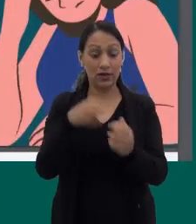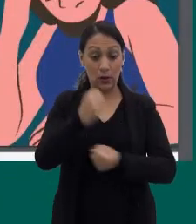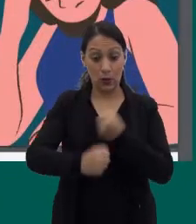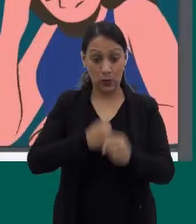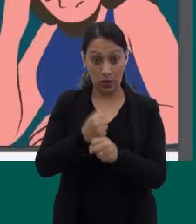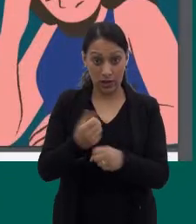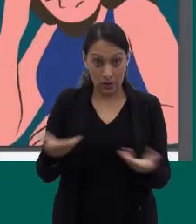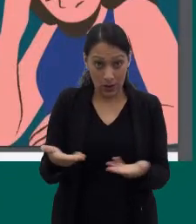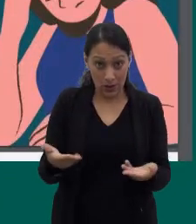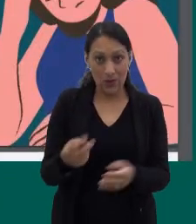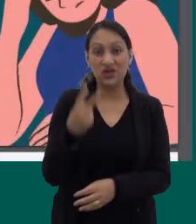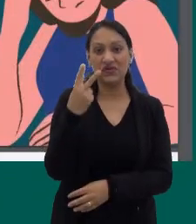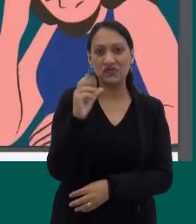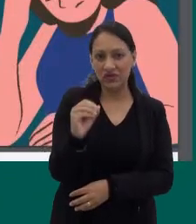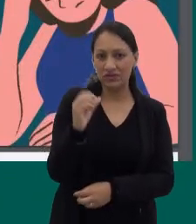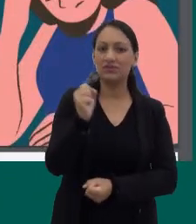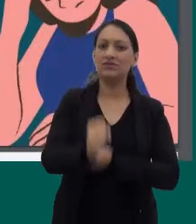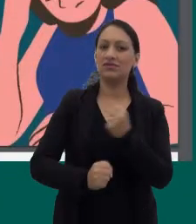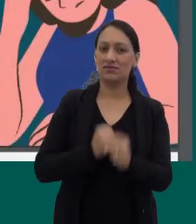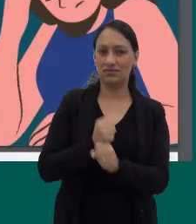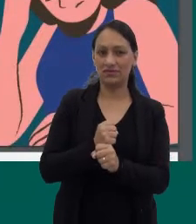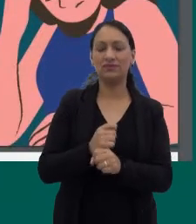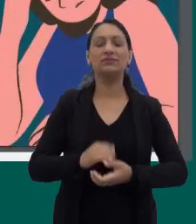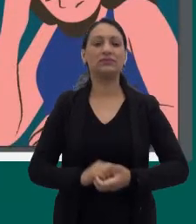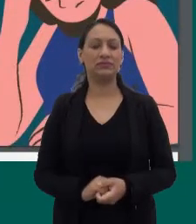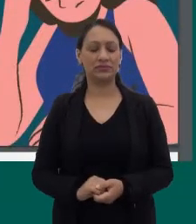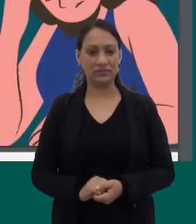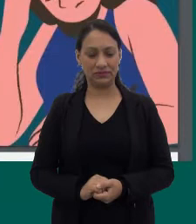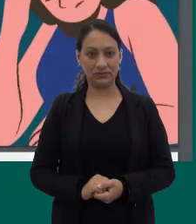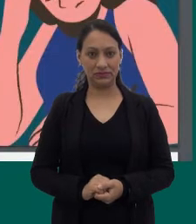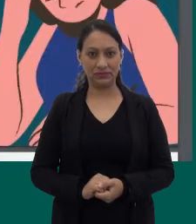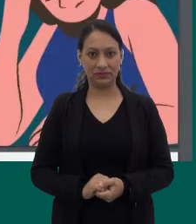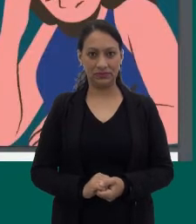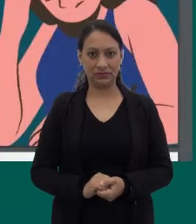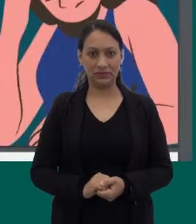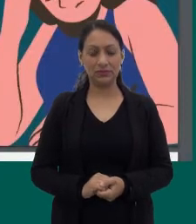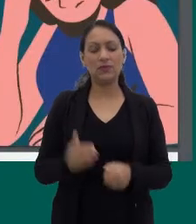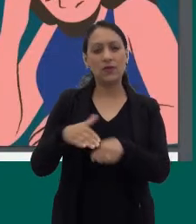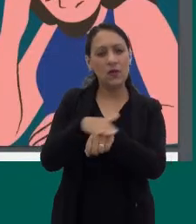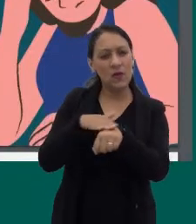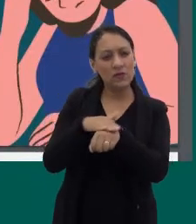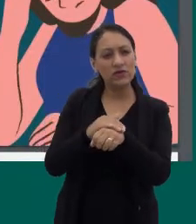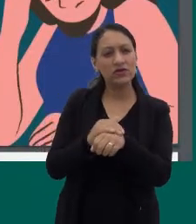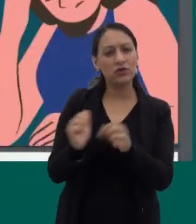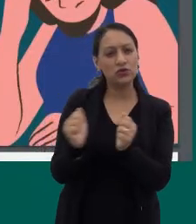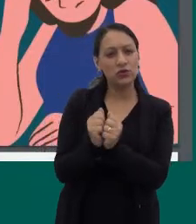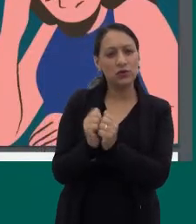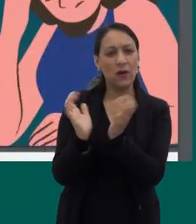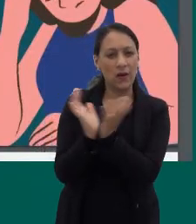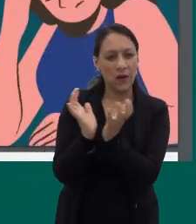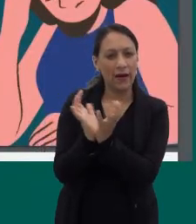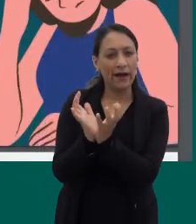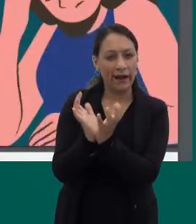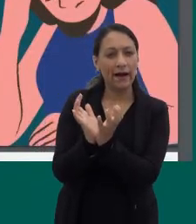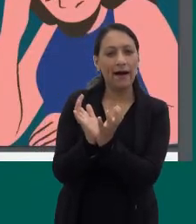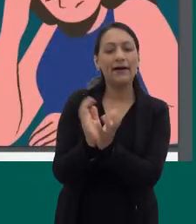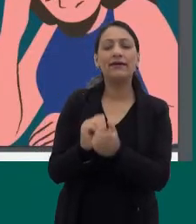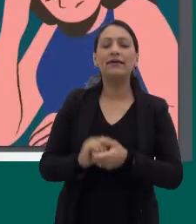ano está completando 20 anos. Né? E conversando com as minhas colegas,